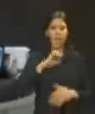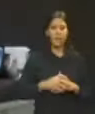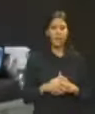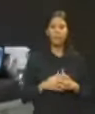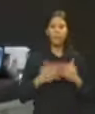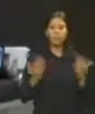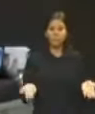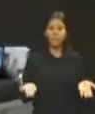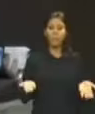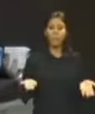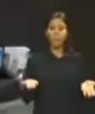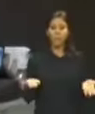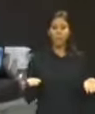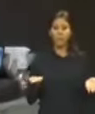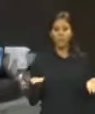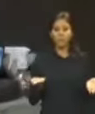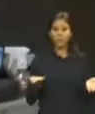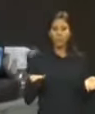presidente,